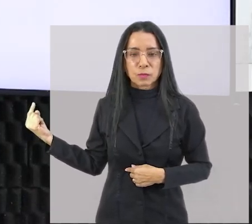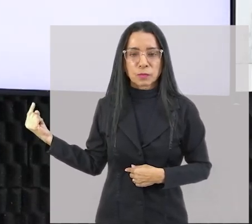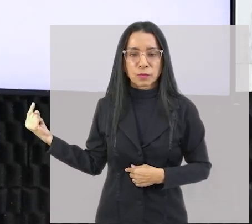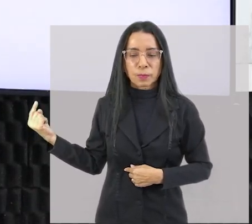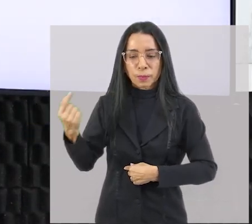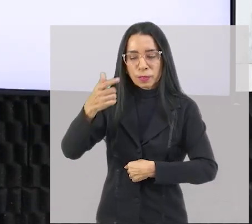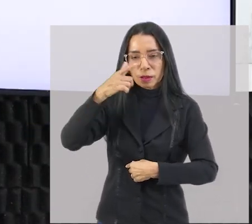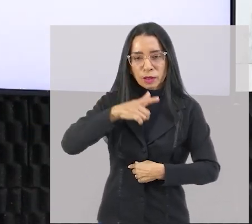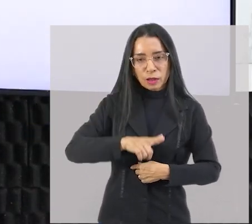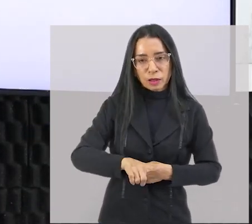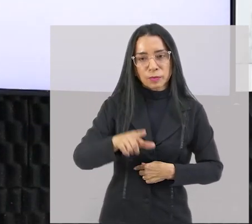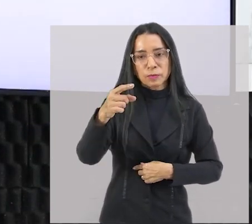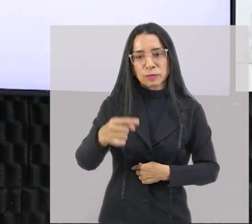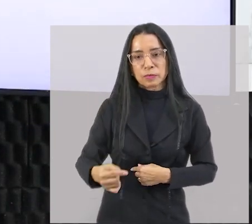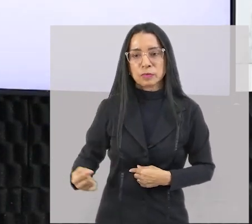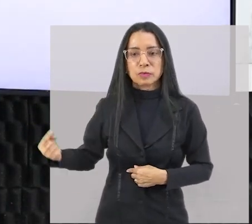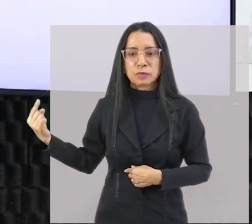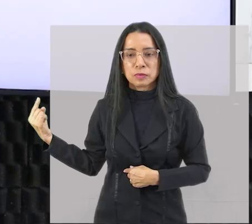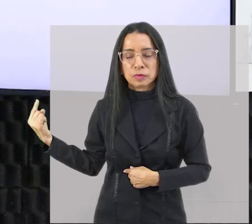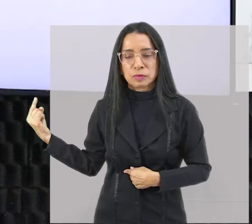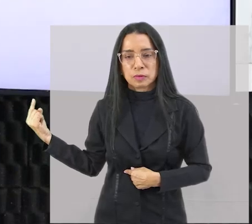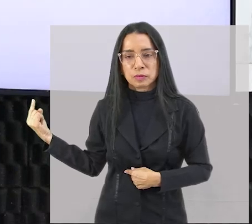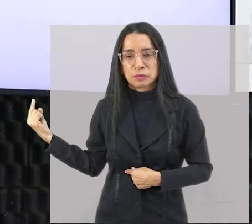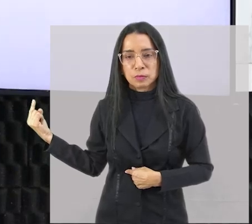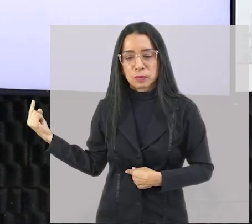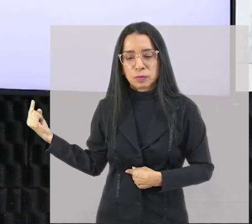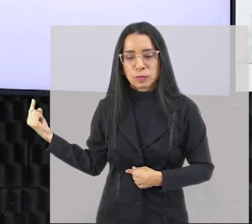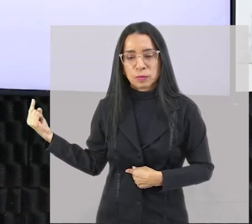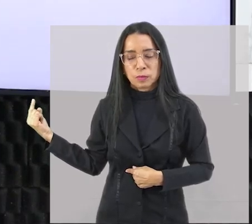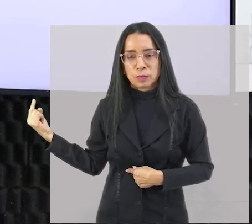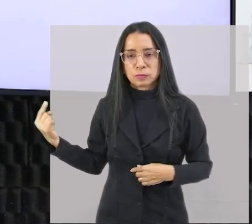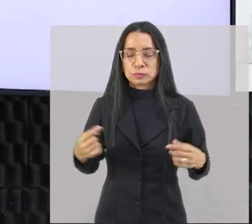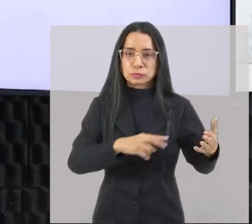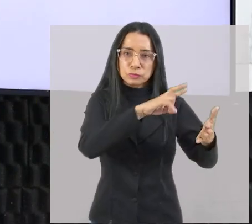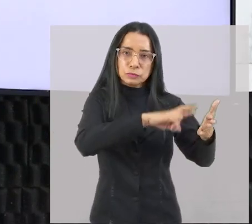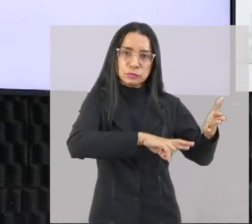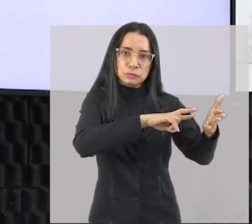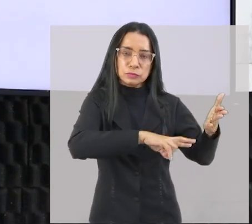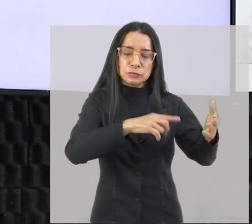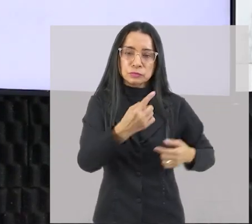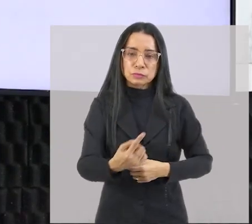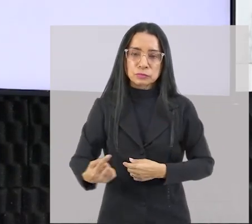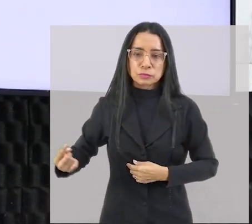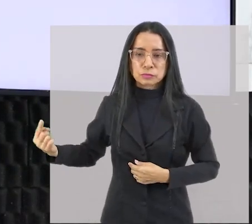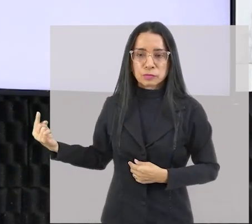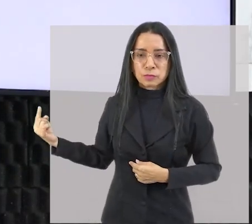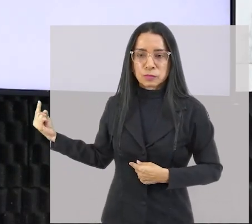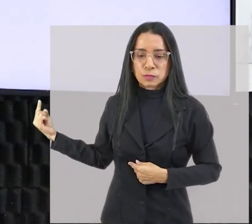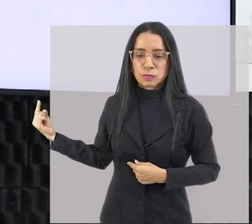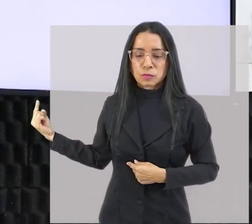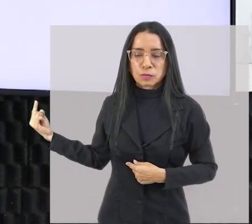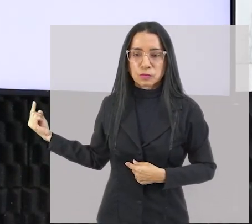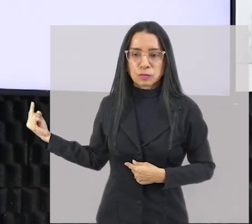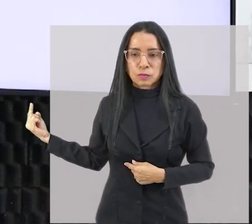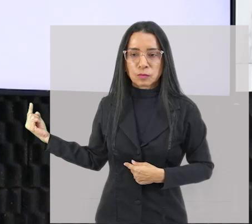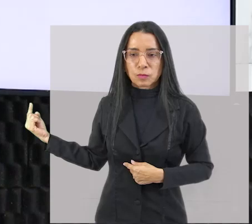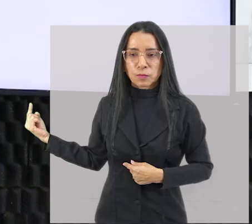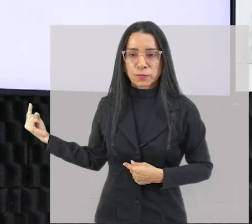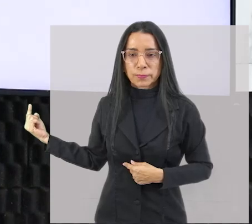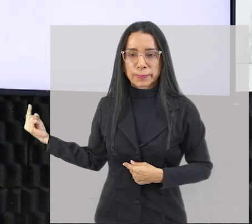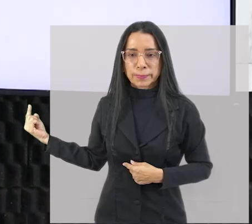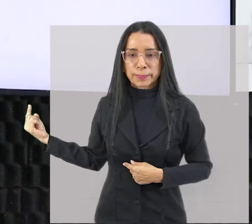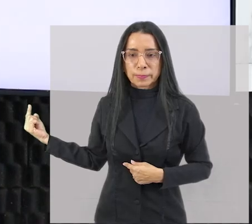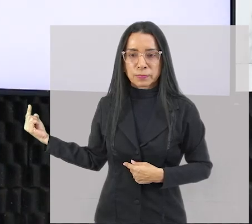Eu vou repetir. Dessa forma, Dalí criou seu próprio estilo, baseado na interpretação dos sonhos, que eu falei a vocês, e nos estudos de Sigmund